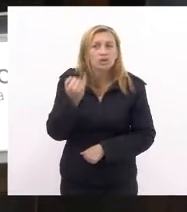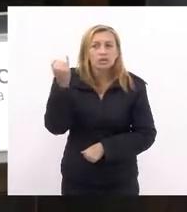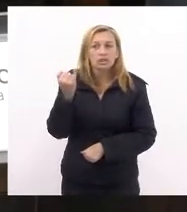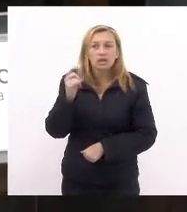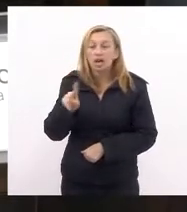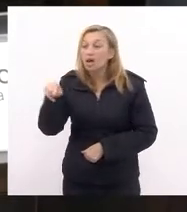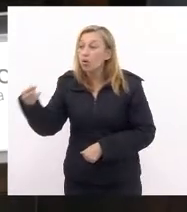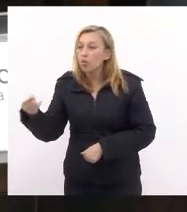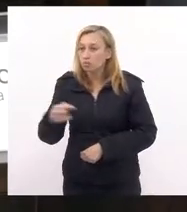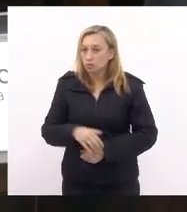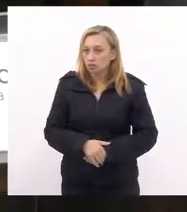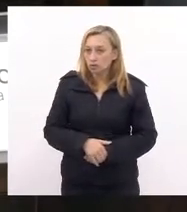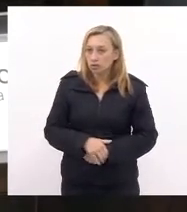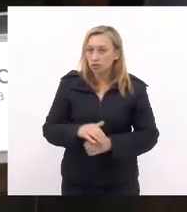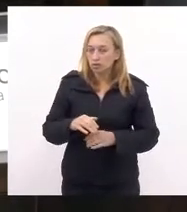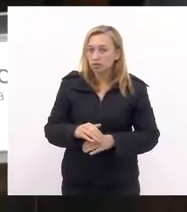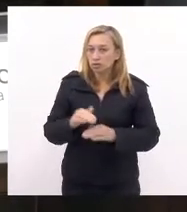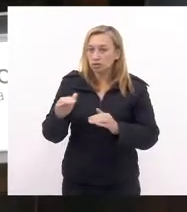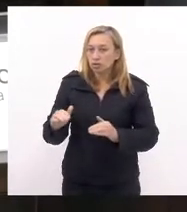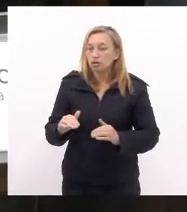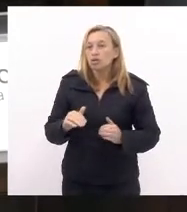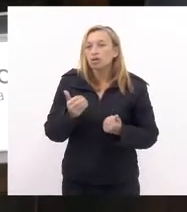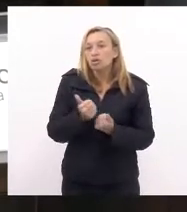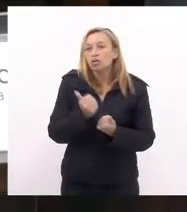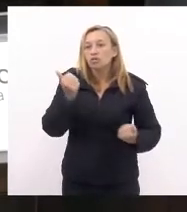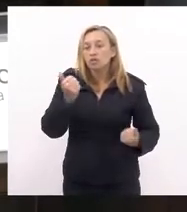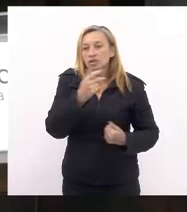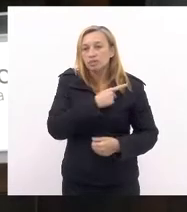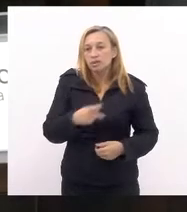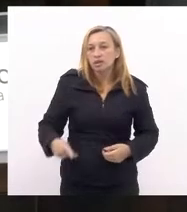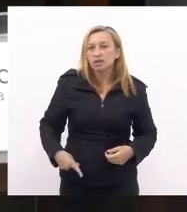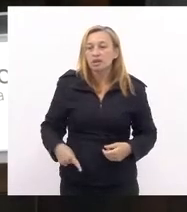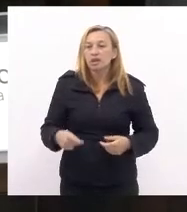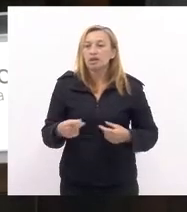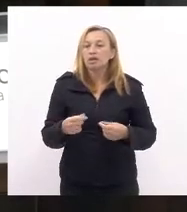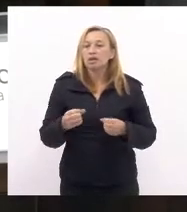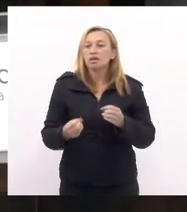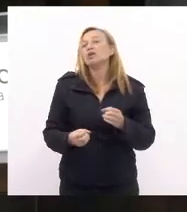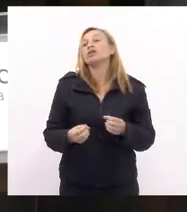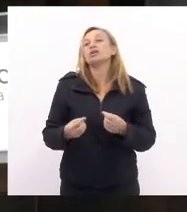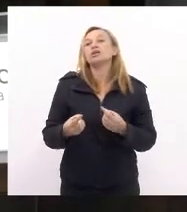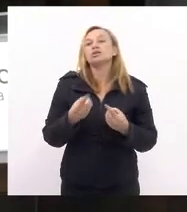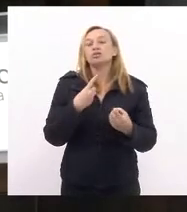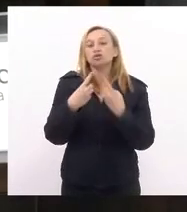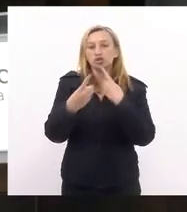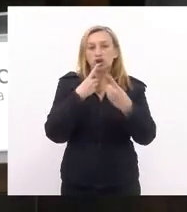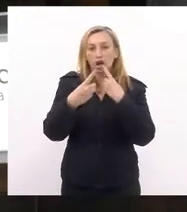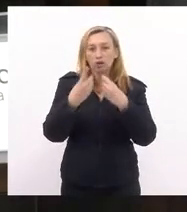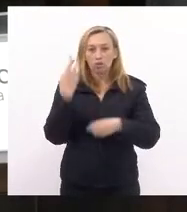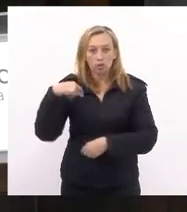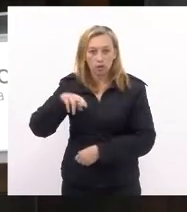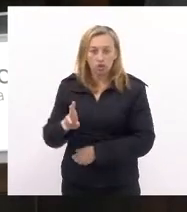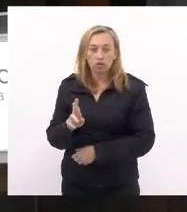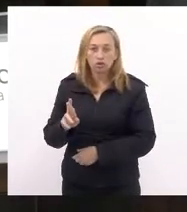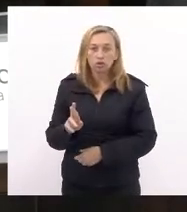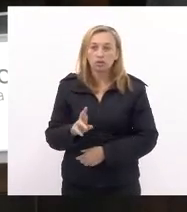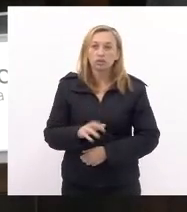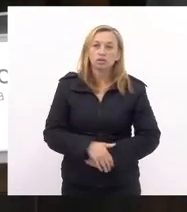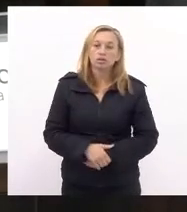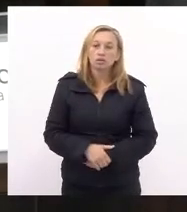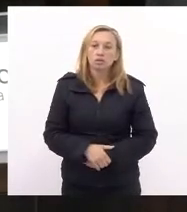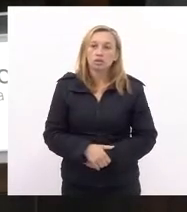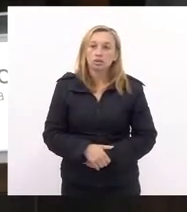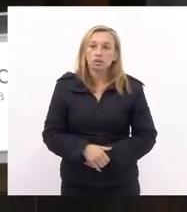o outro pé da superintendência, que é a promoção do diálogo religioso, para que se evite